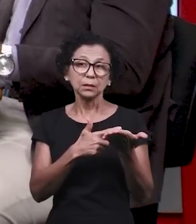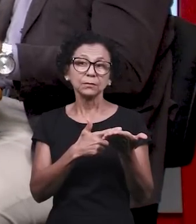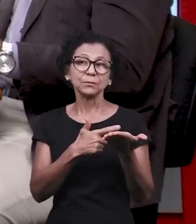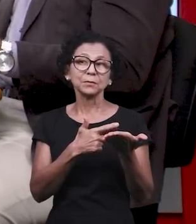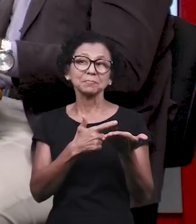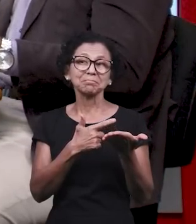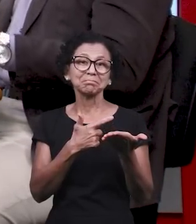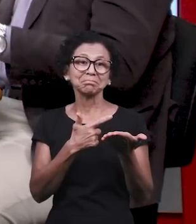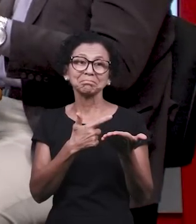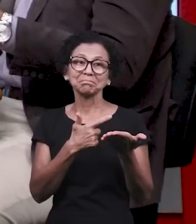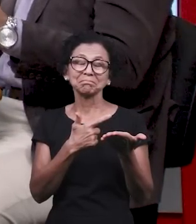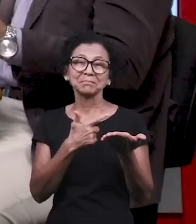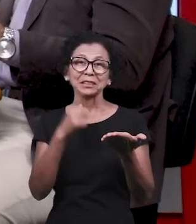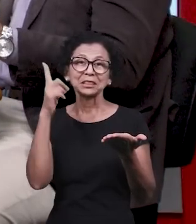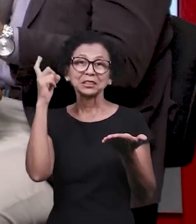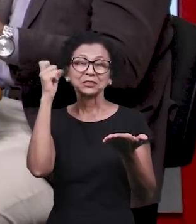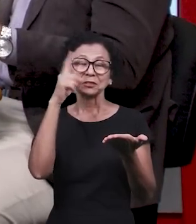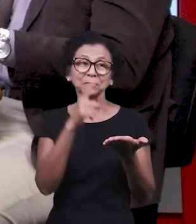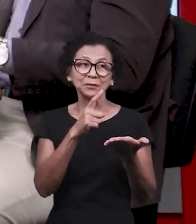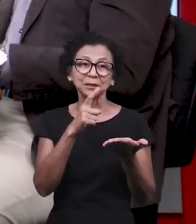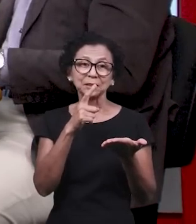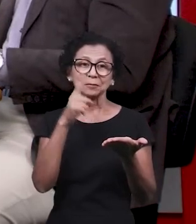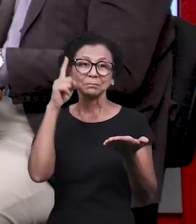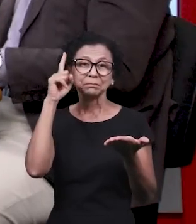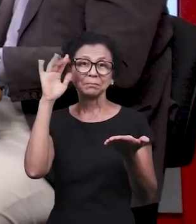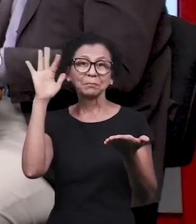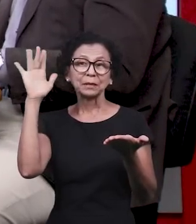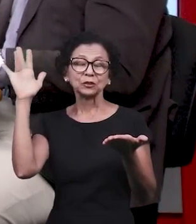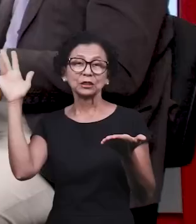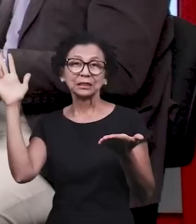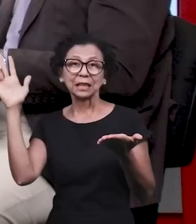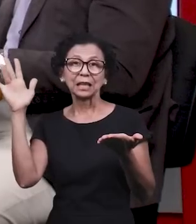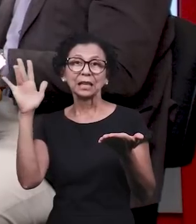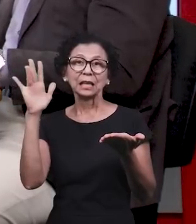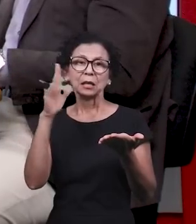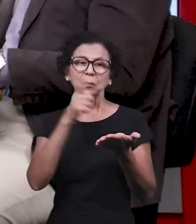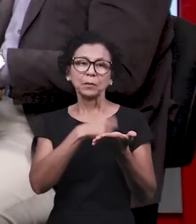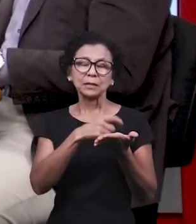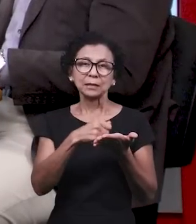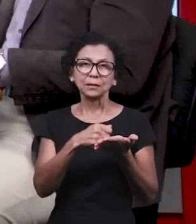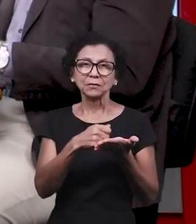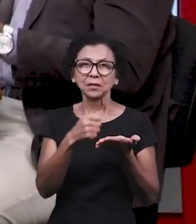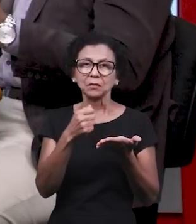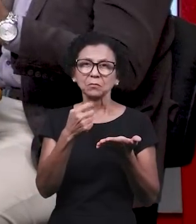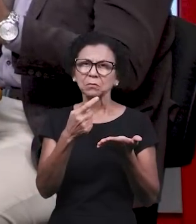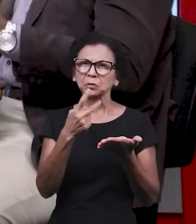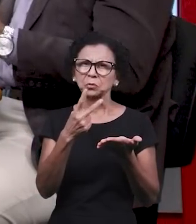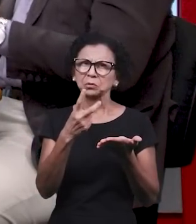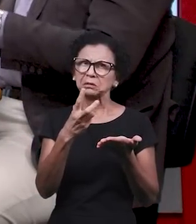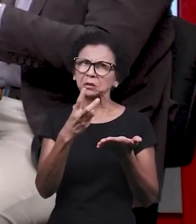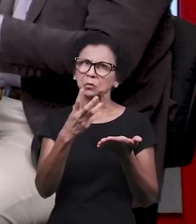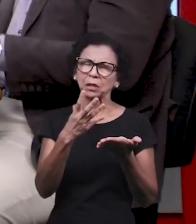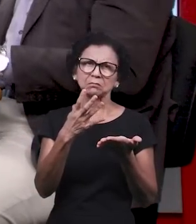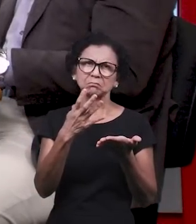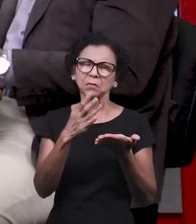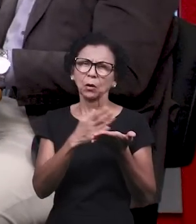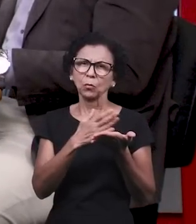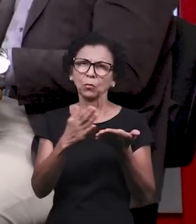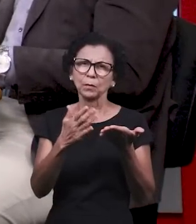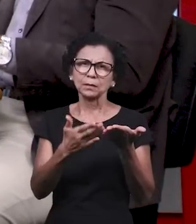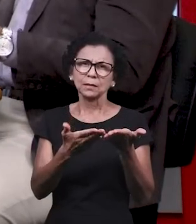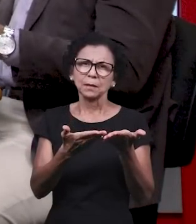Ur, caminharam para Harã, que é atual Síria hoje, né? Atual importante. Síria, e de lá